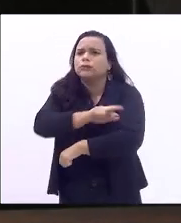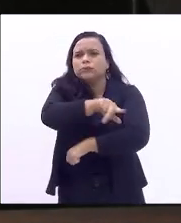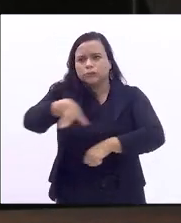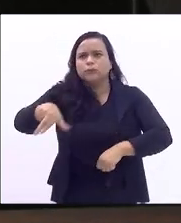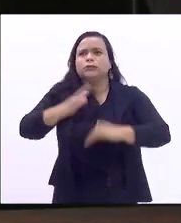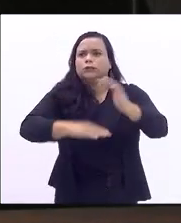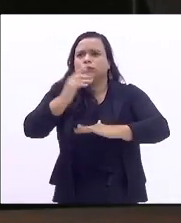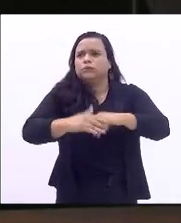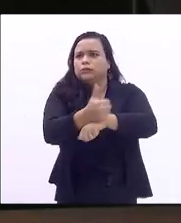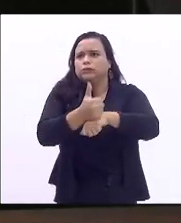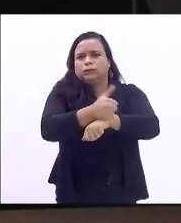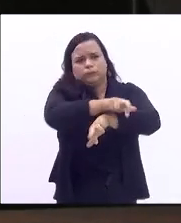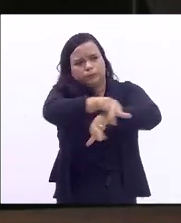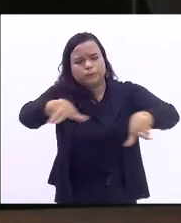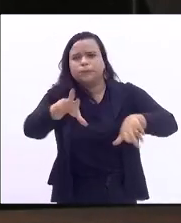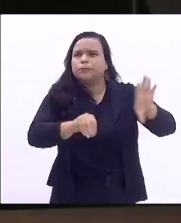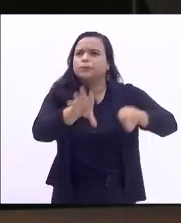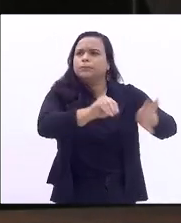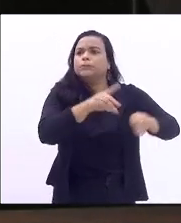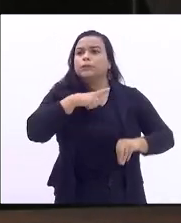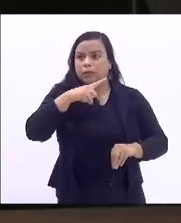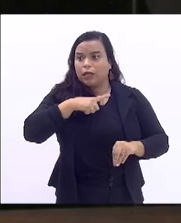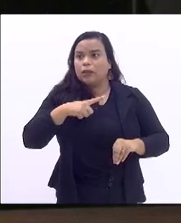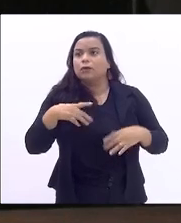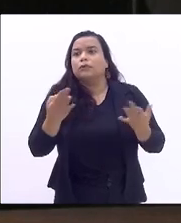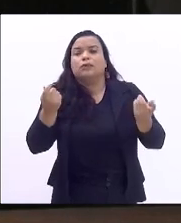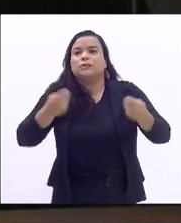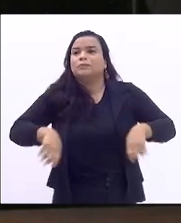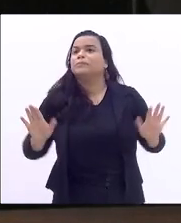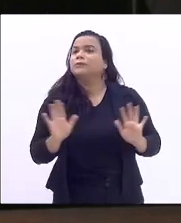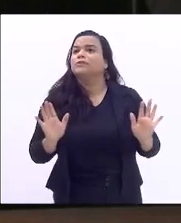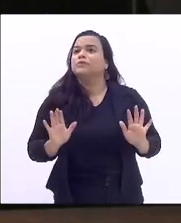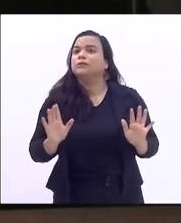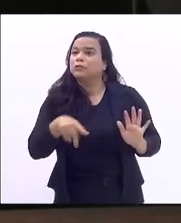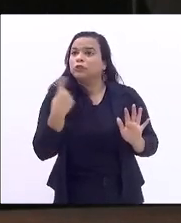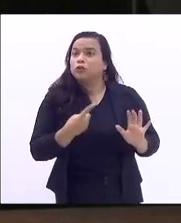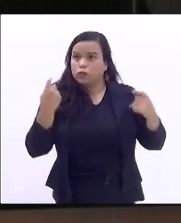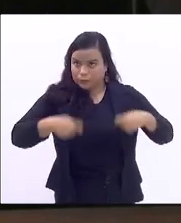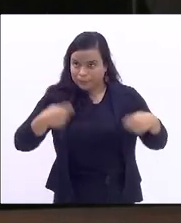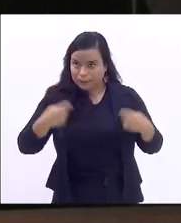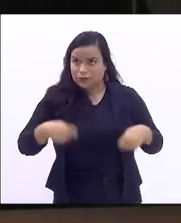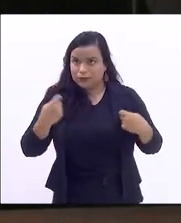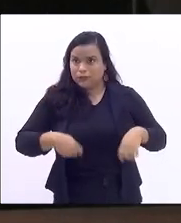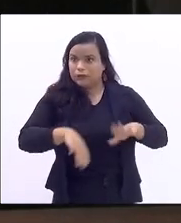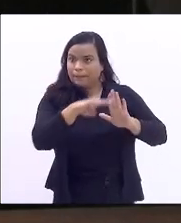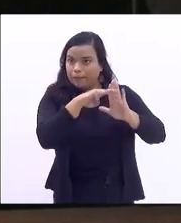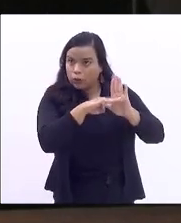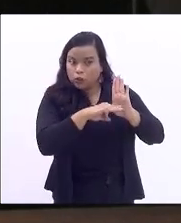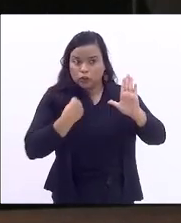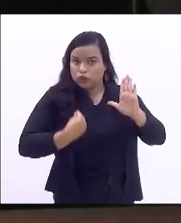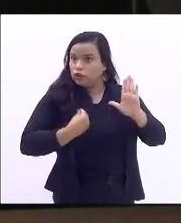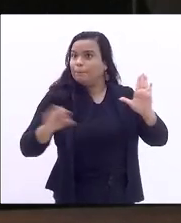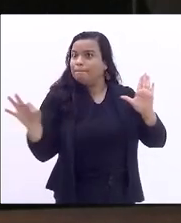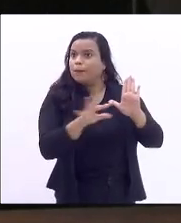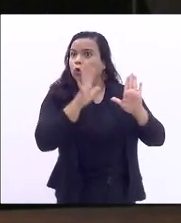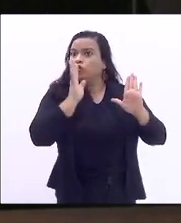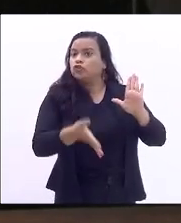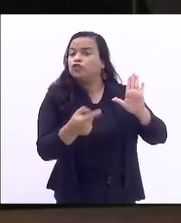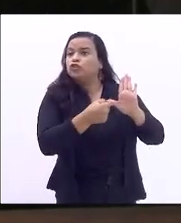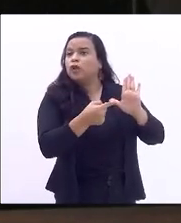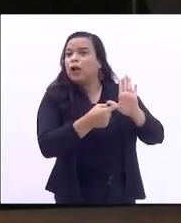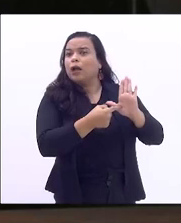e que não tem necessidade é só precisamos que esse protocolo que já existe